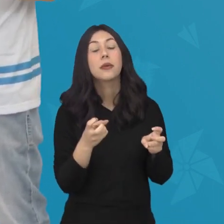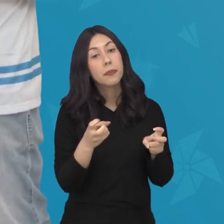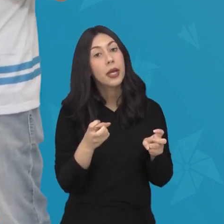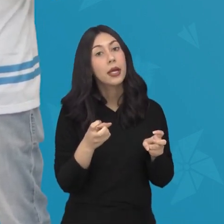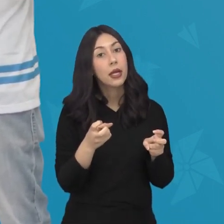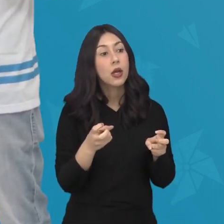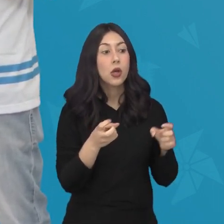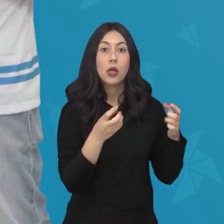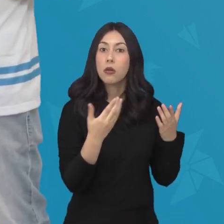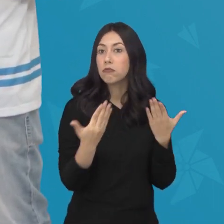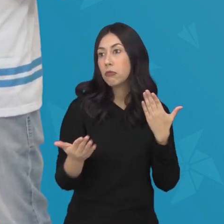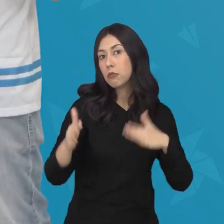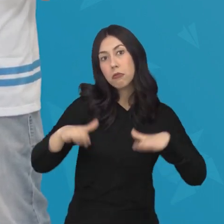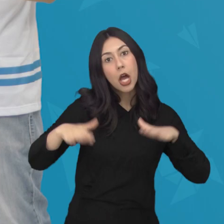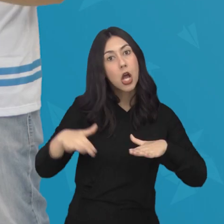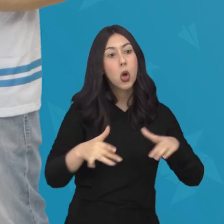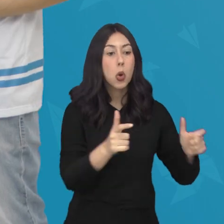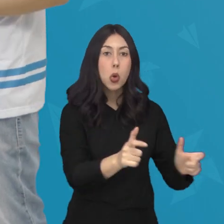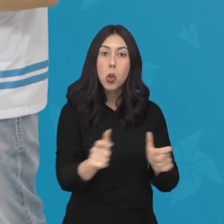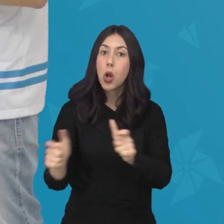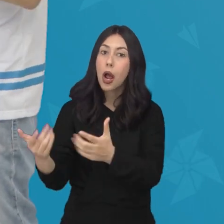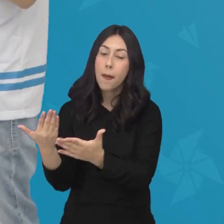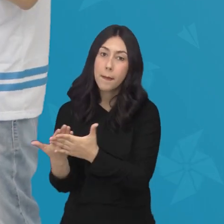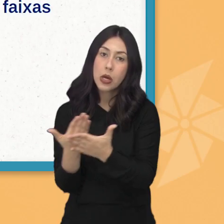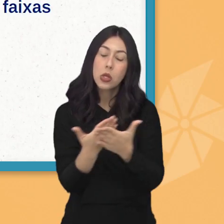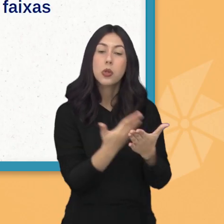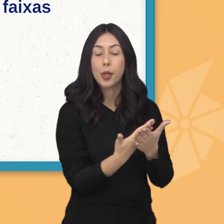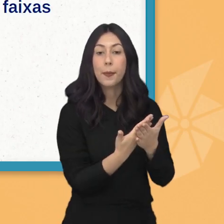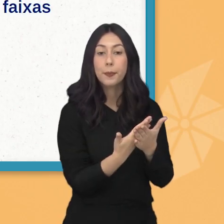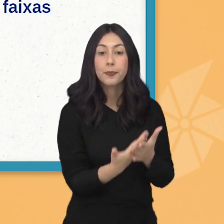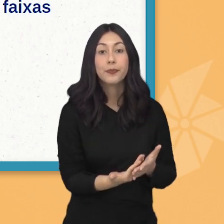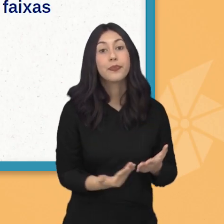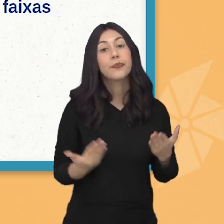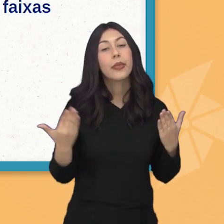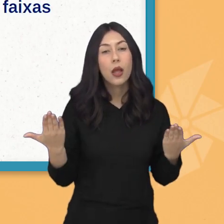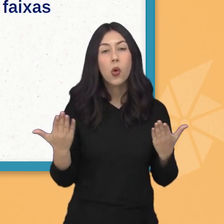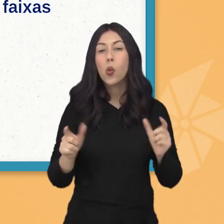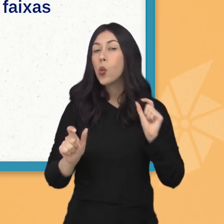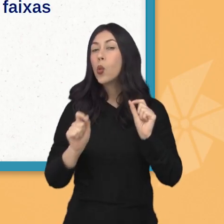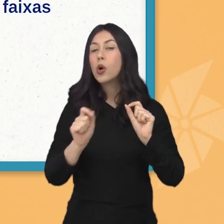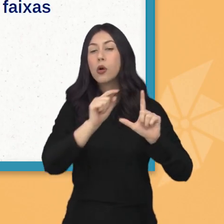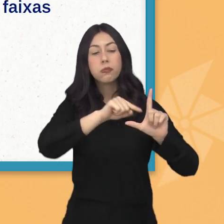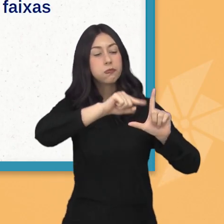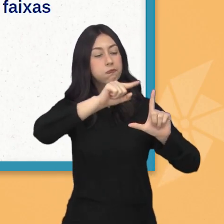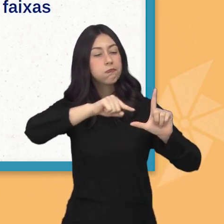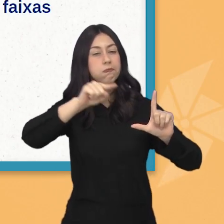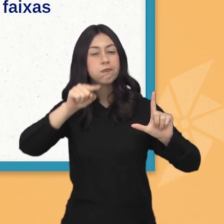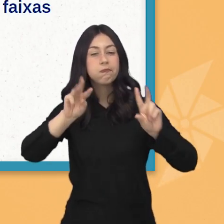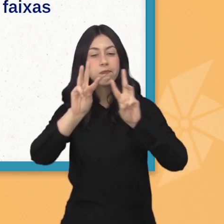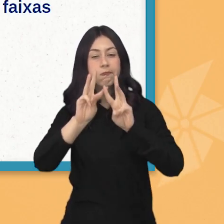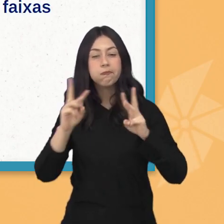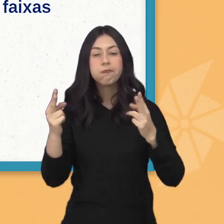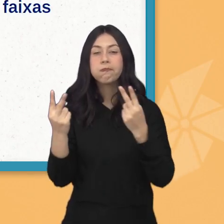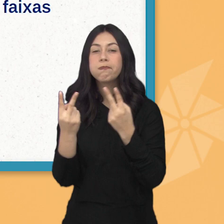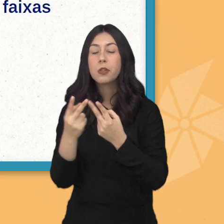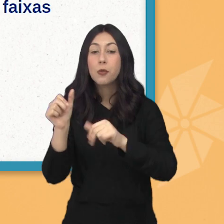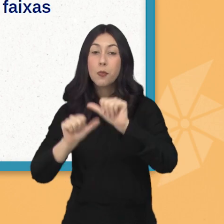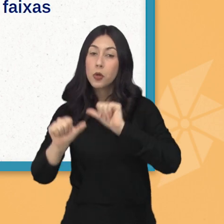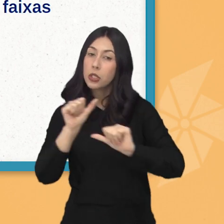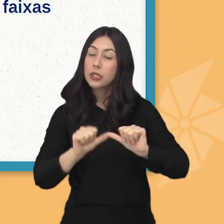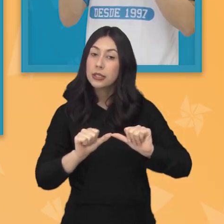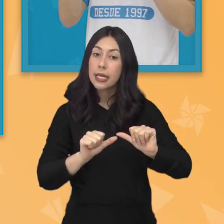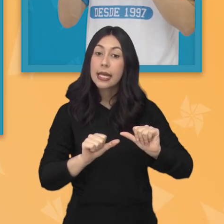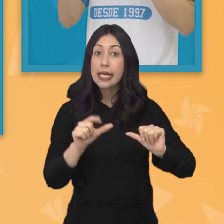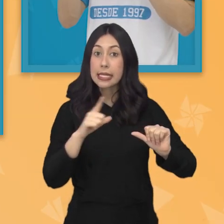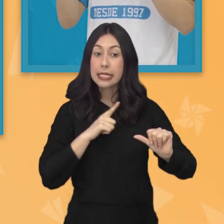vão estudar e do curso que vocês forem seguir futuramente. Bom, o que é um diagrama de mudança de estado físico? Nada mais são do que gráficos de